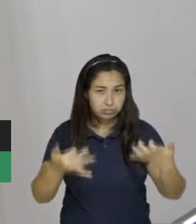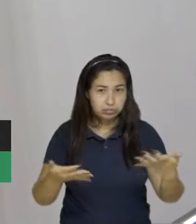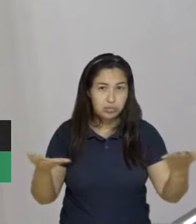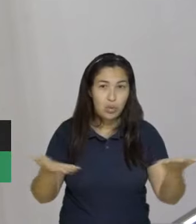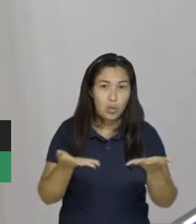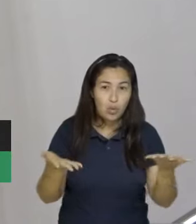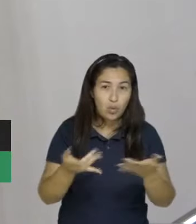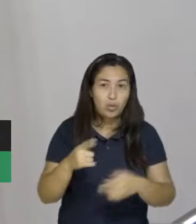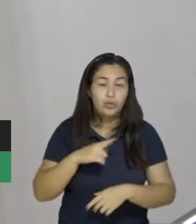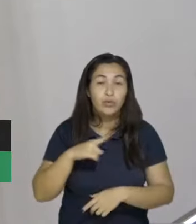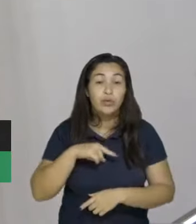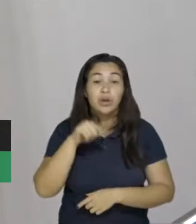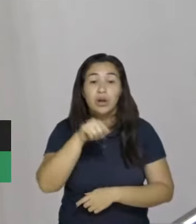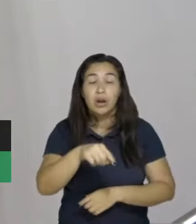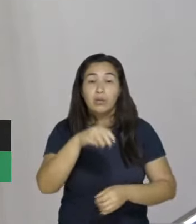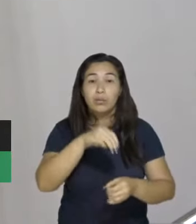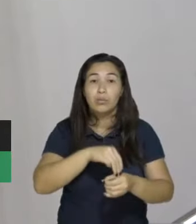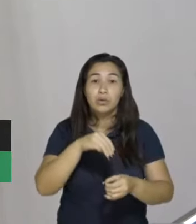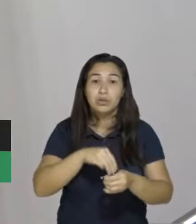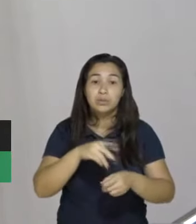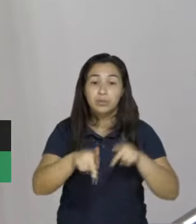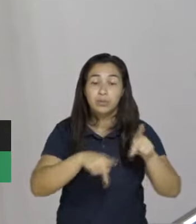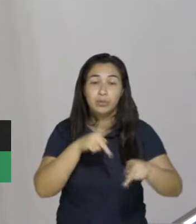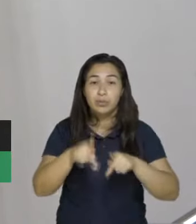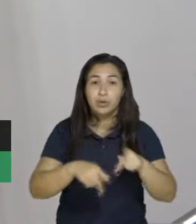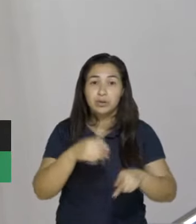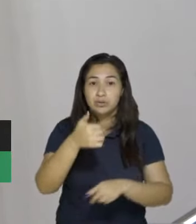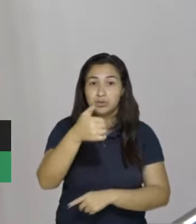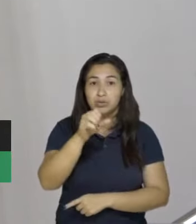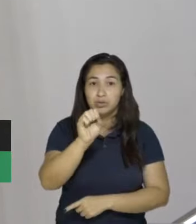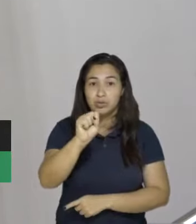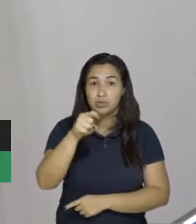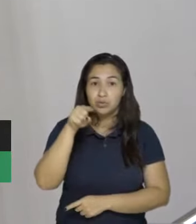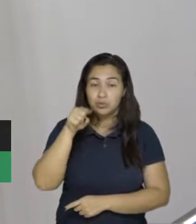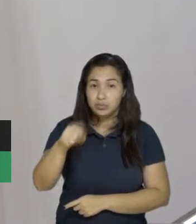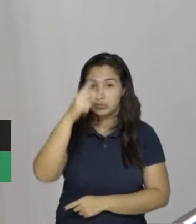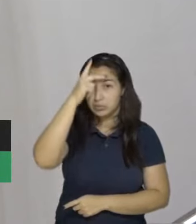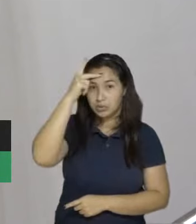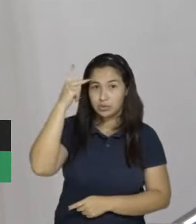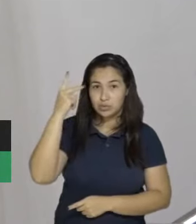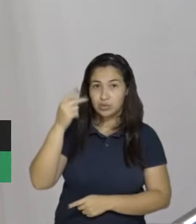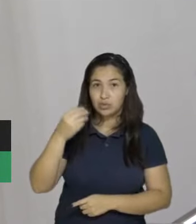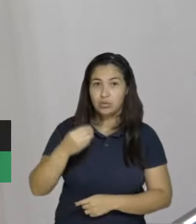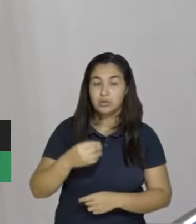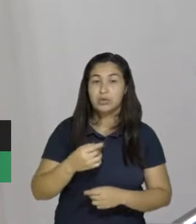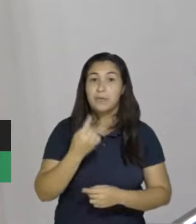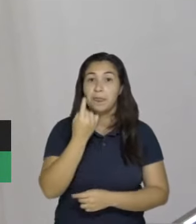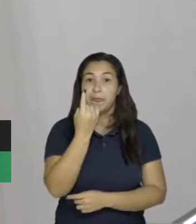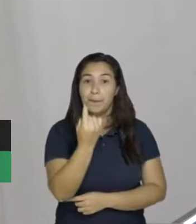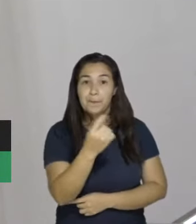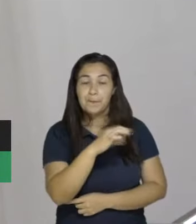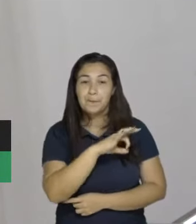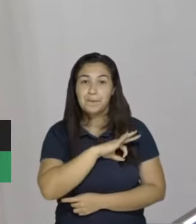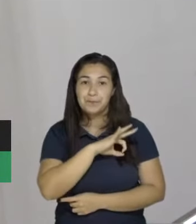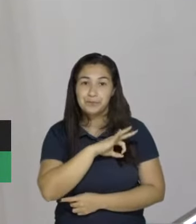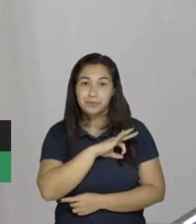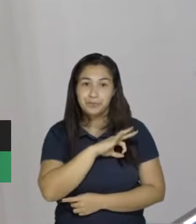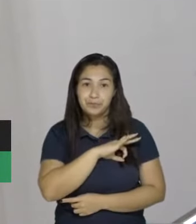Pouso Redondo uma população de 18 mil habitantes, ou seja, é um policial a